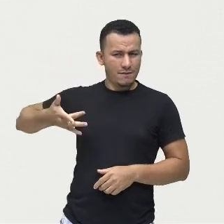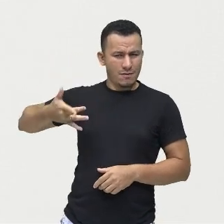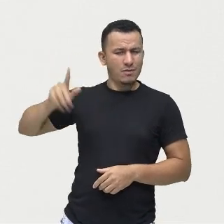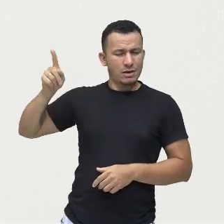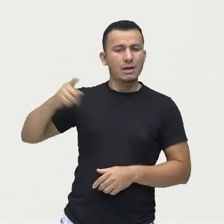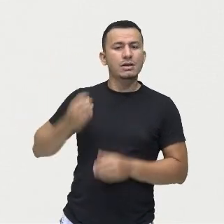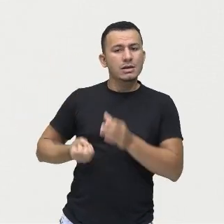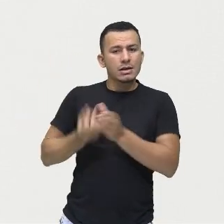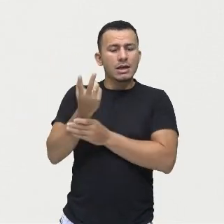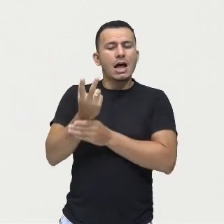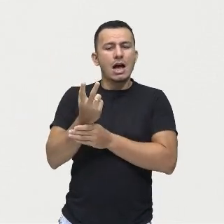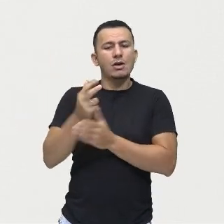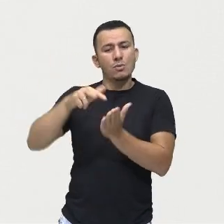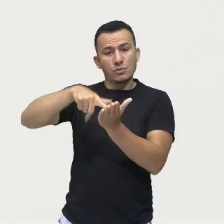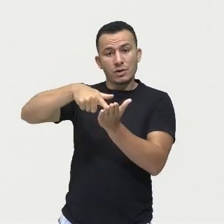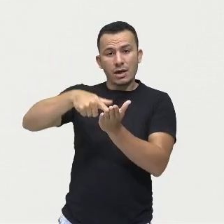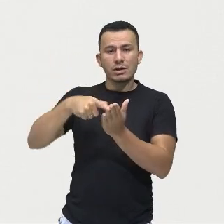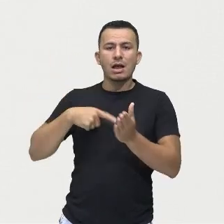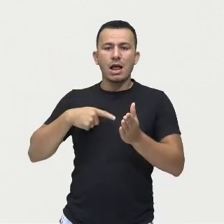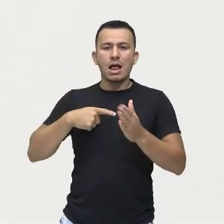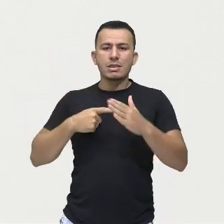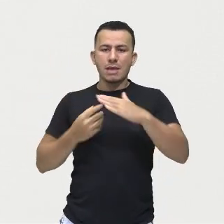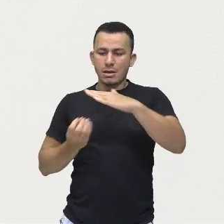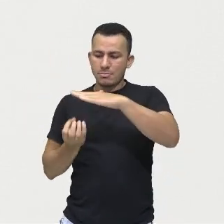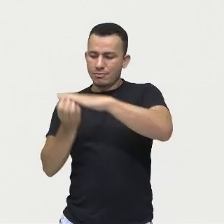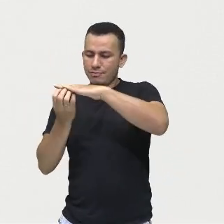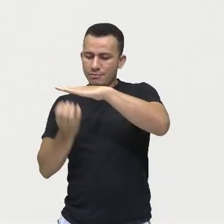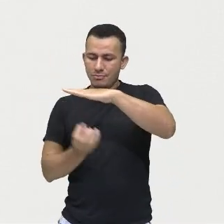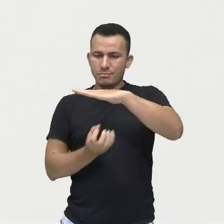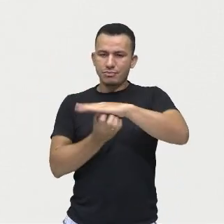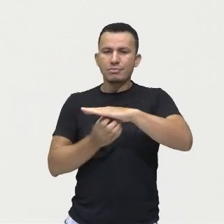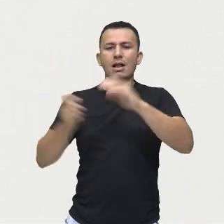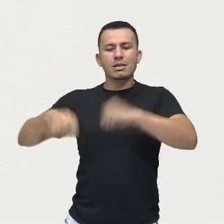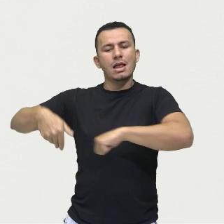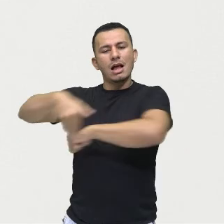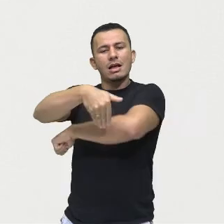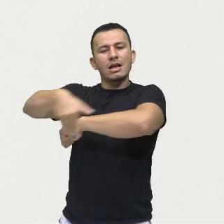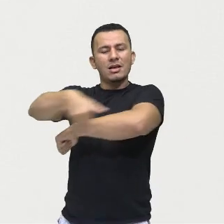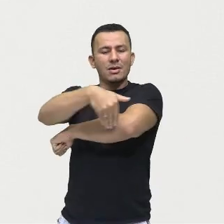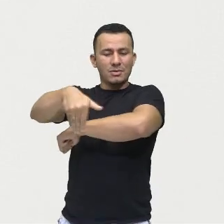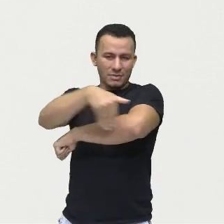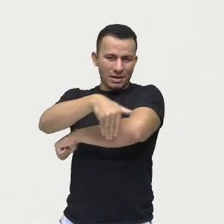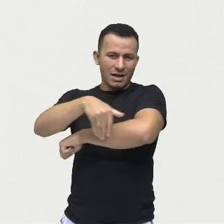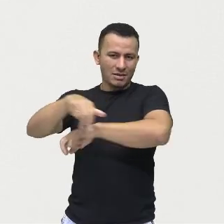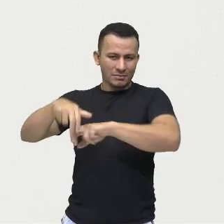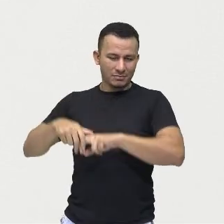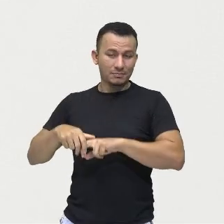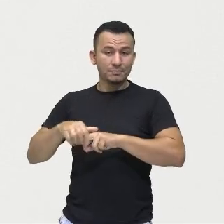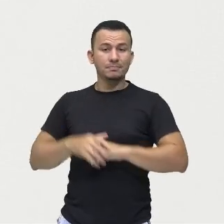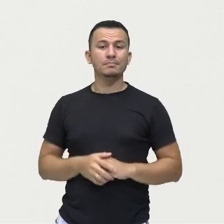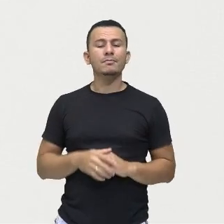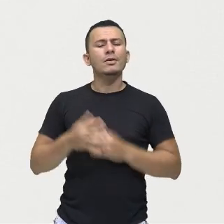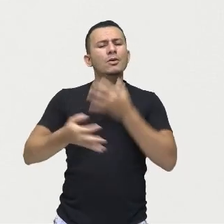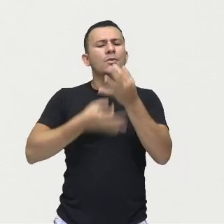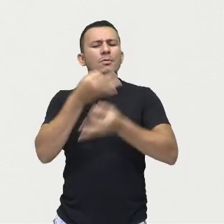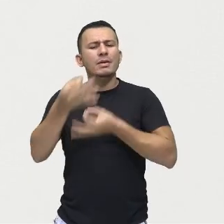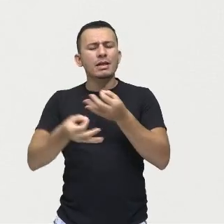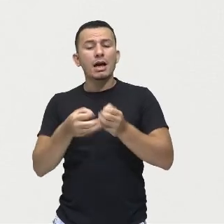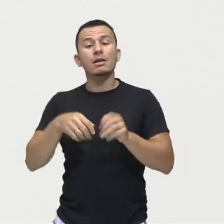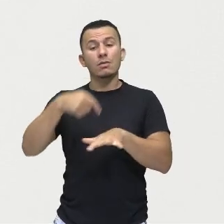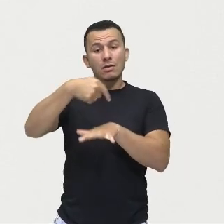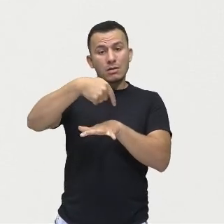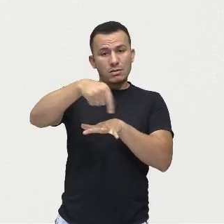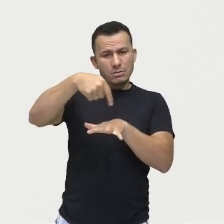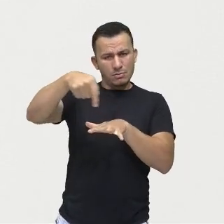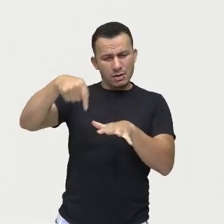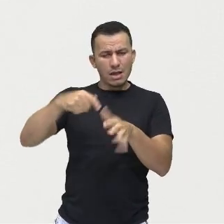sobre rodas onde era possível simular manobras em terra firme. E aí qual é o comentário dessa resposta? Esse é um esporte